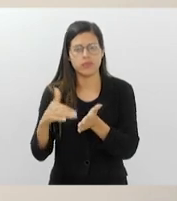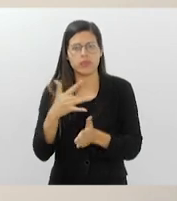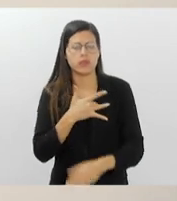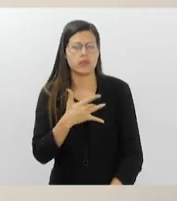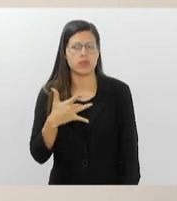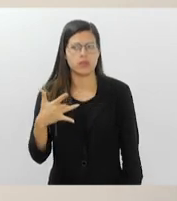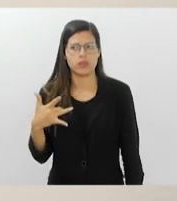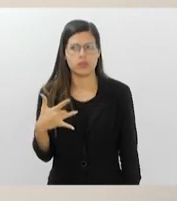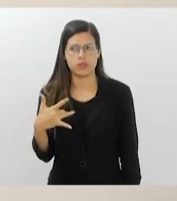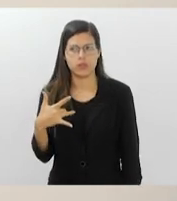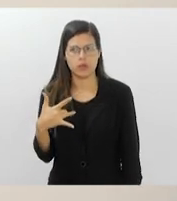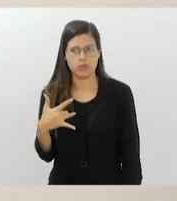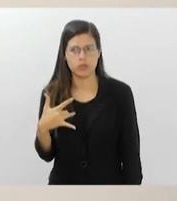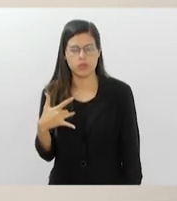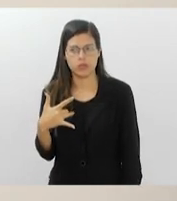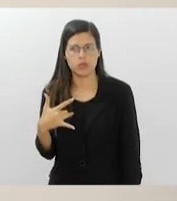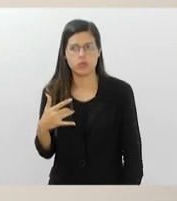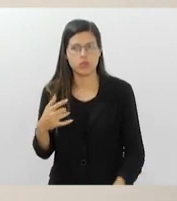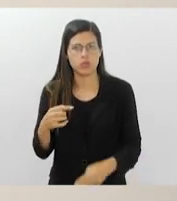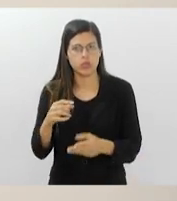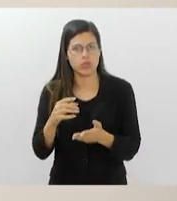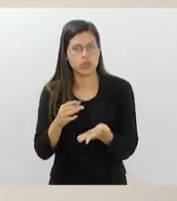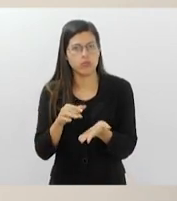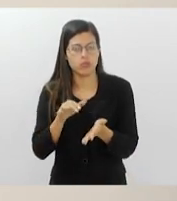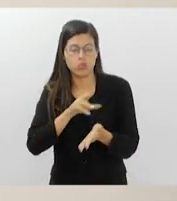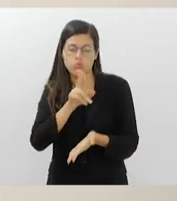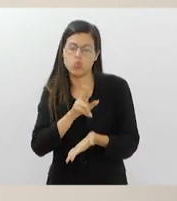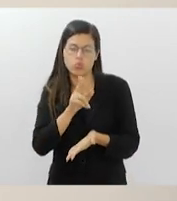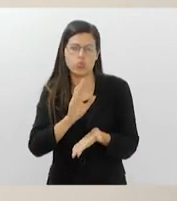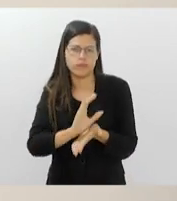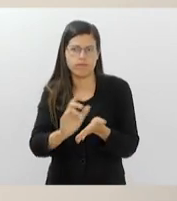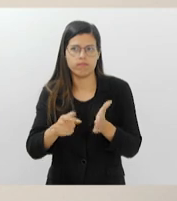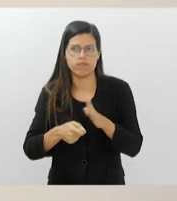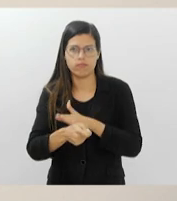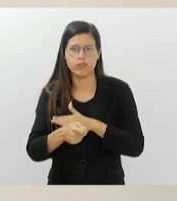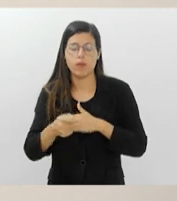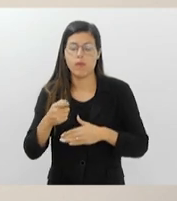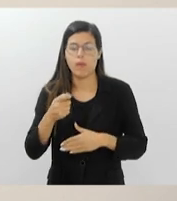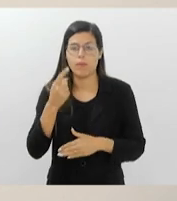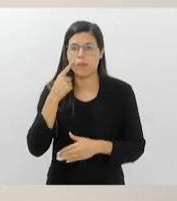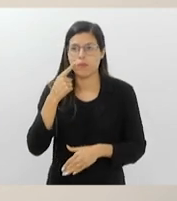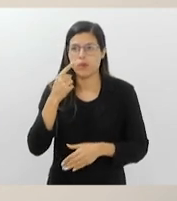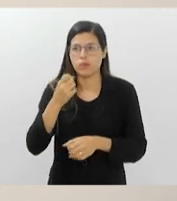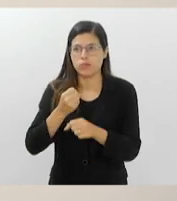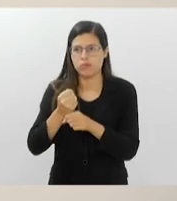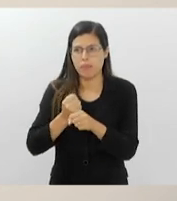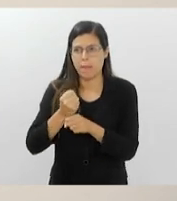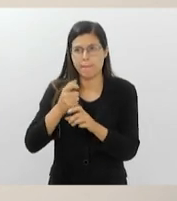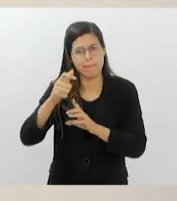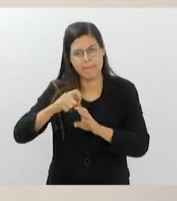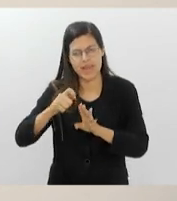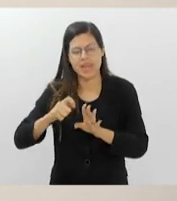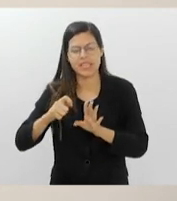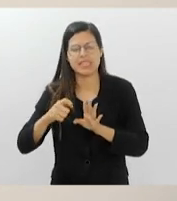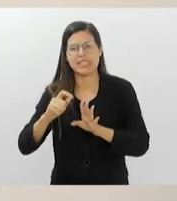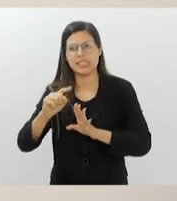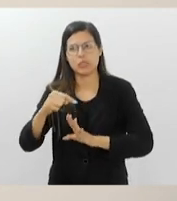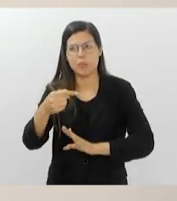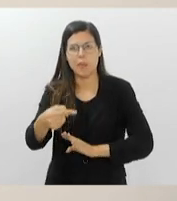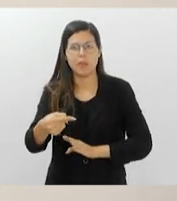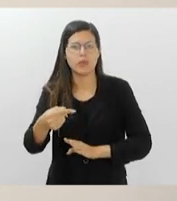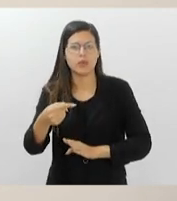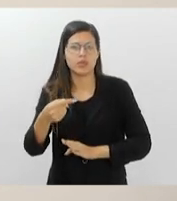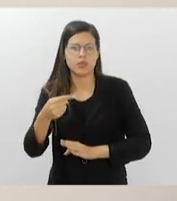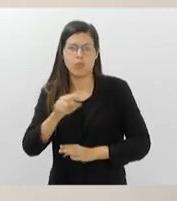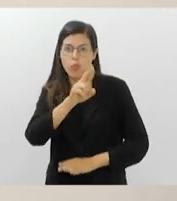e na pactuação desses recursos e vamos acompanhar aí pros próximos anos né pros próximos meses na verdade a implementação